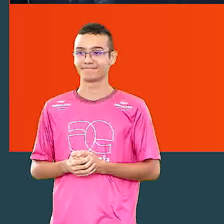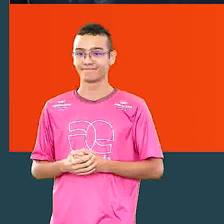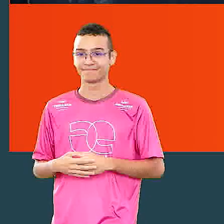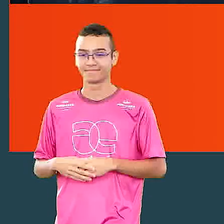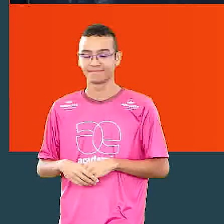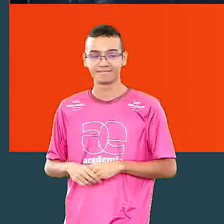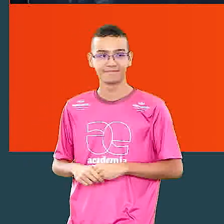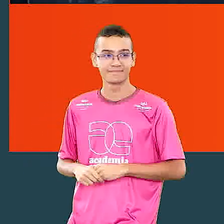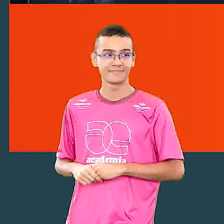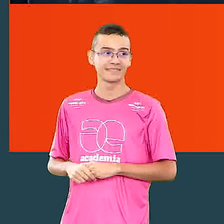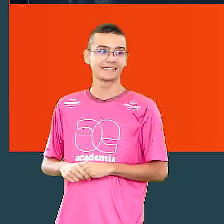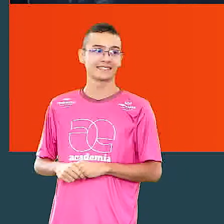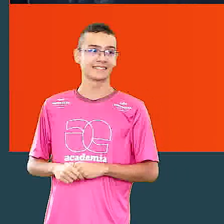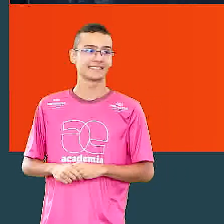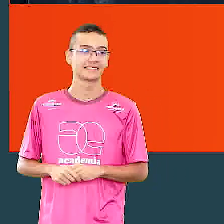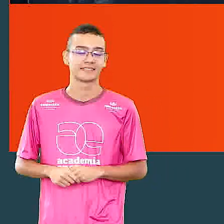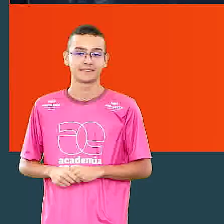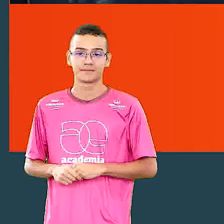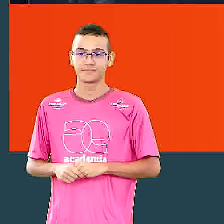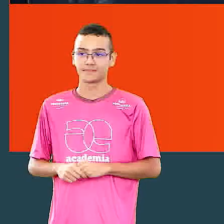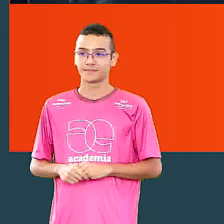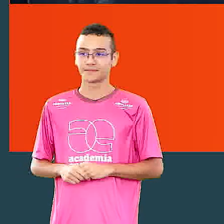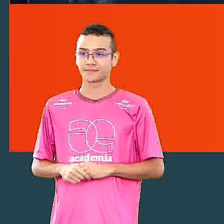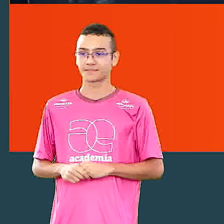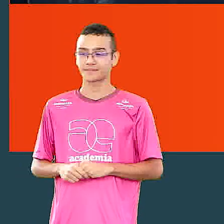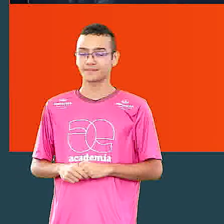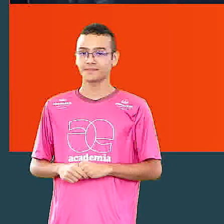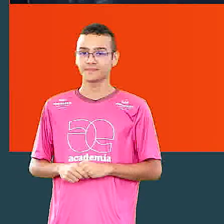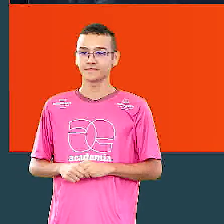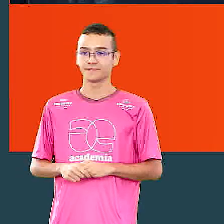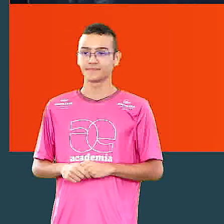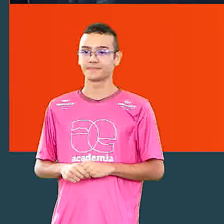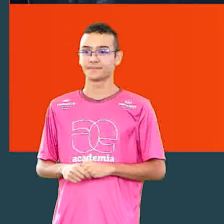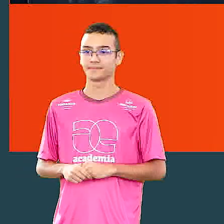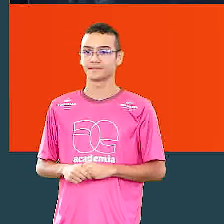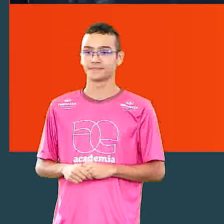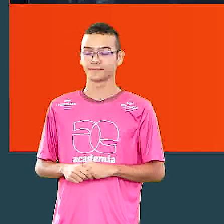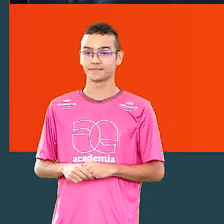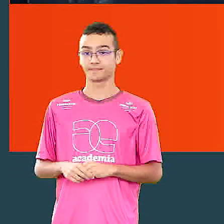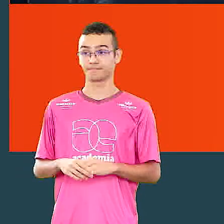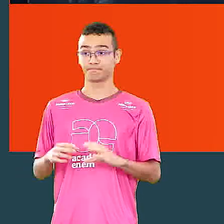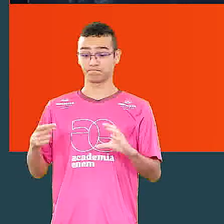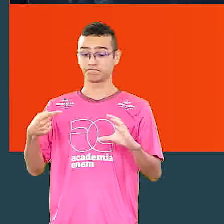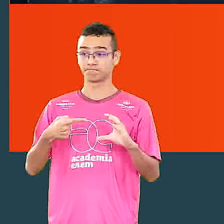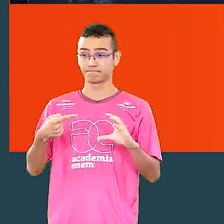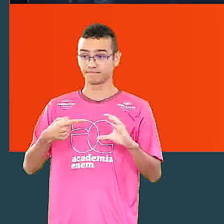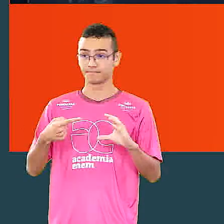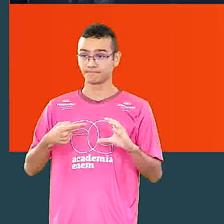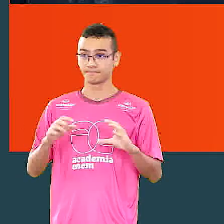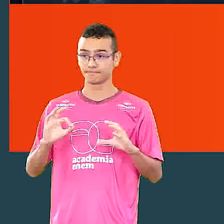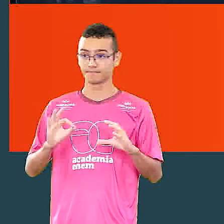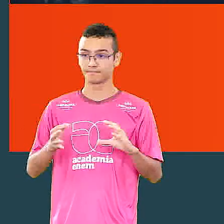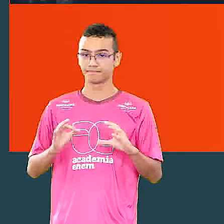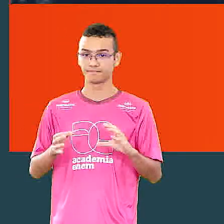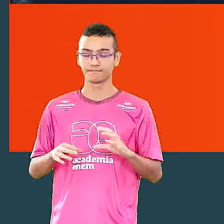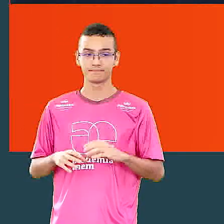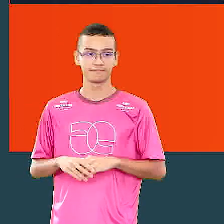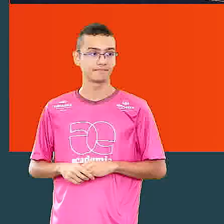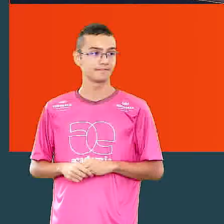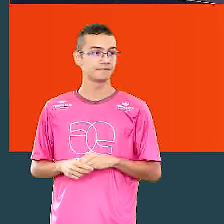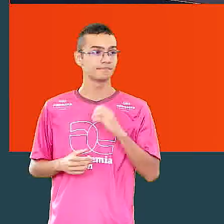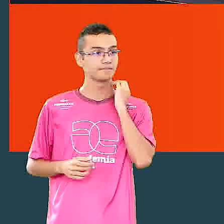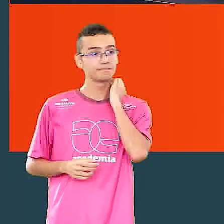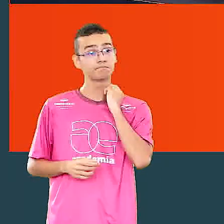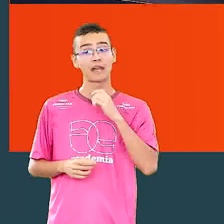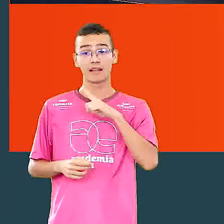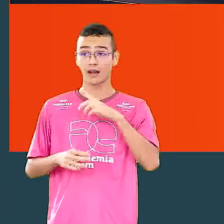tu. Aí tu já tá marcando o item C aí, né? Tá aí, ó. Amor, item C. Os caras estão se organizando.